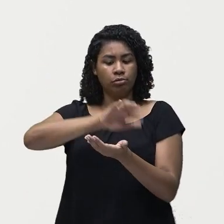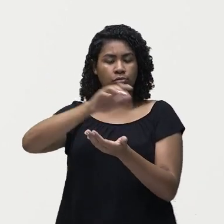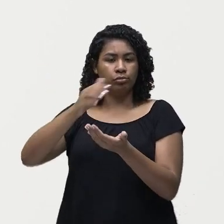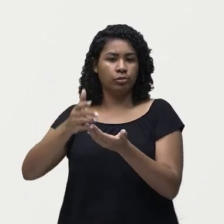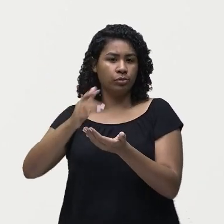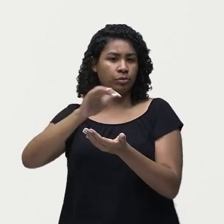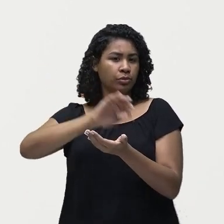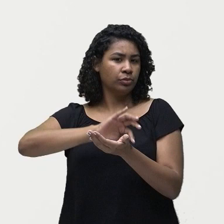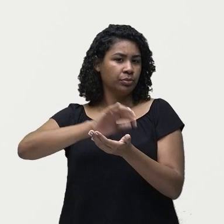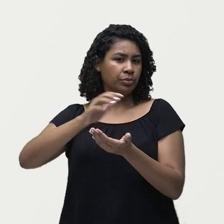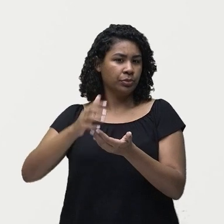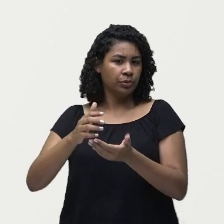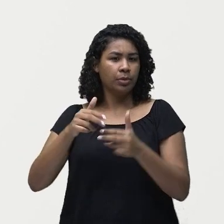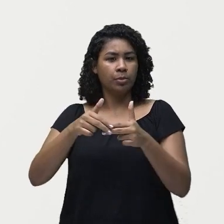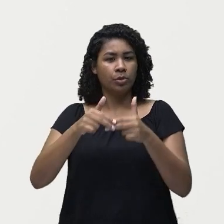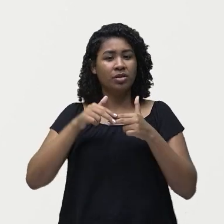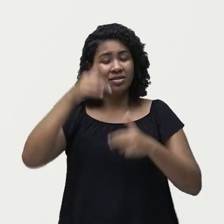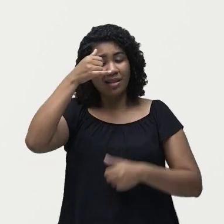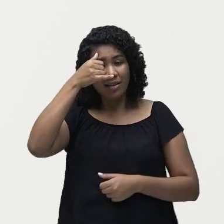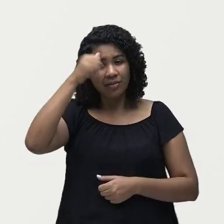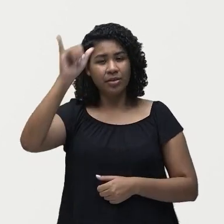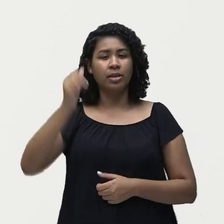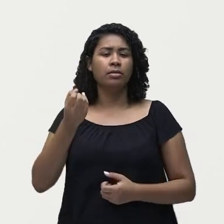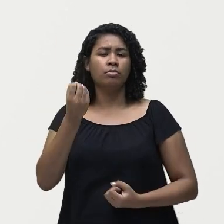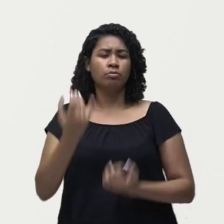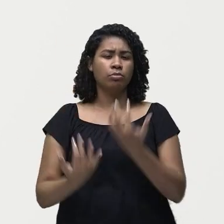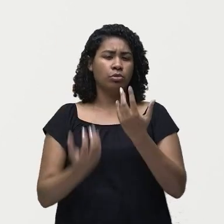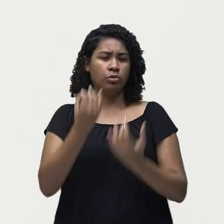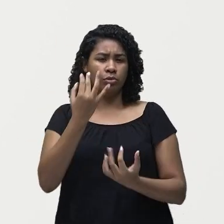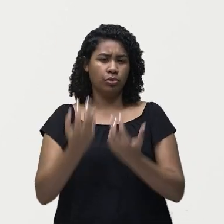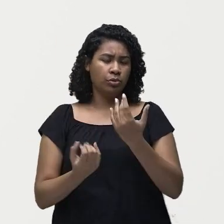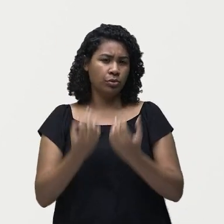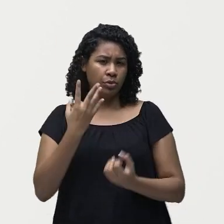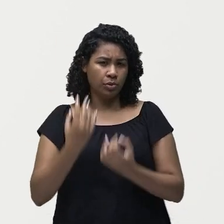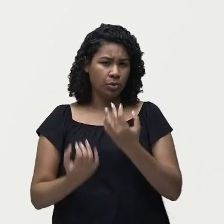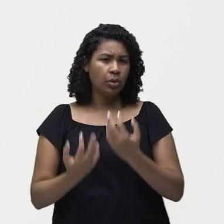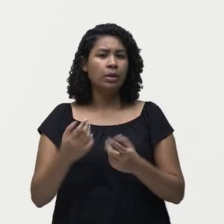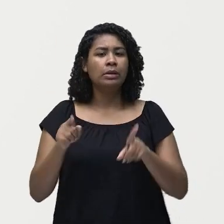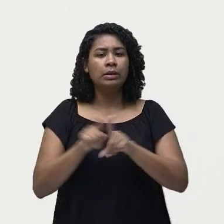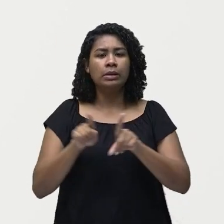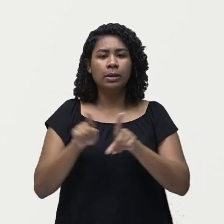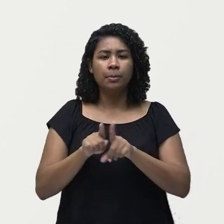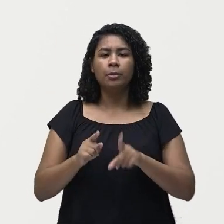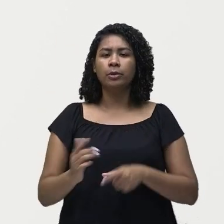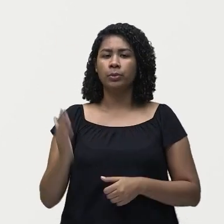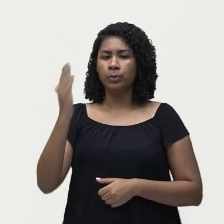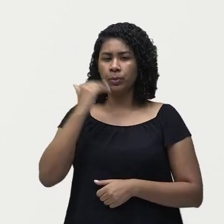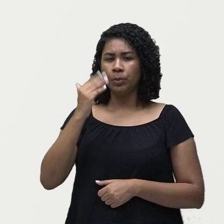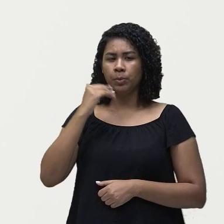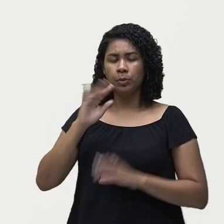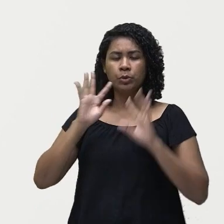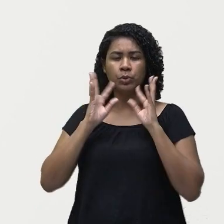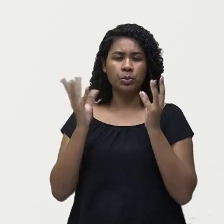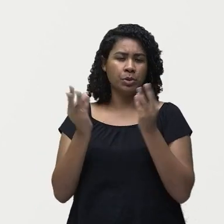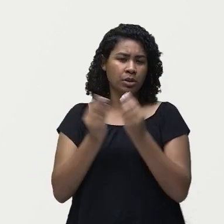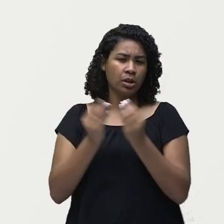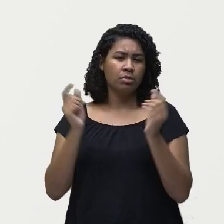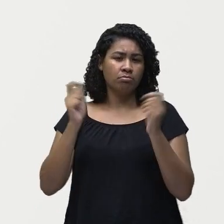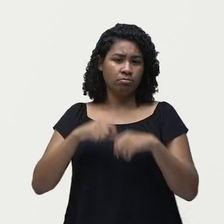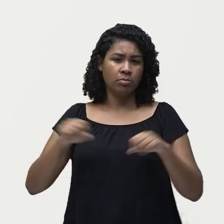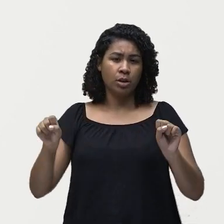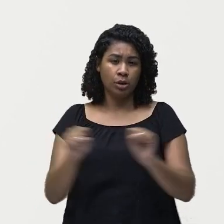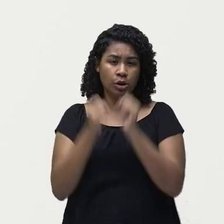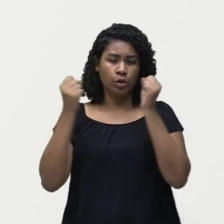eliminação, da produção e do consumo das substâncias responsáveis por sua destruição.